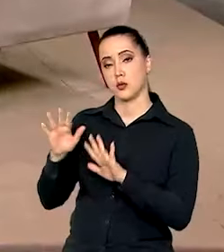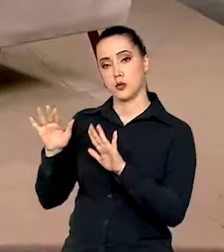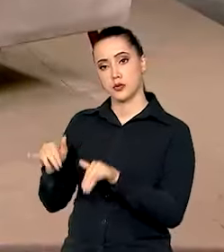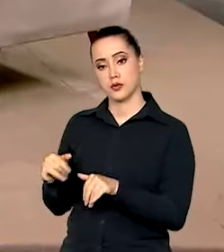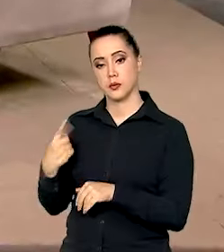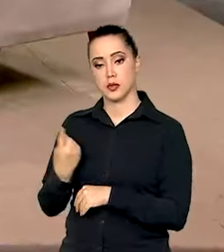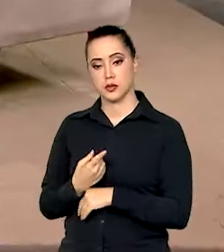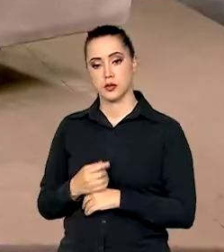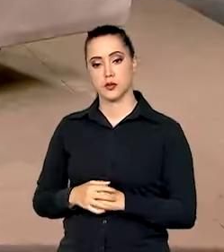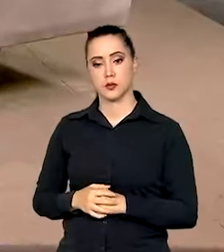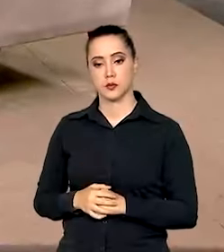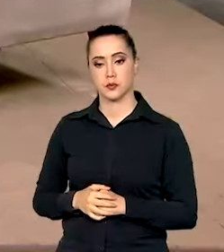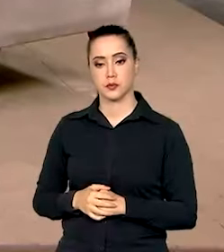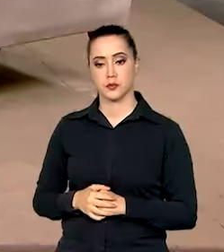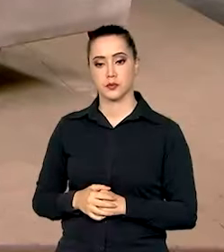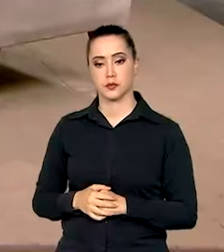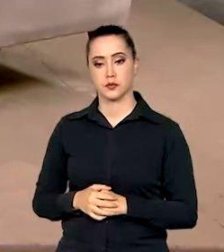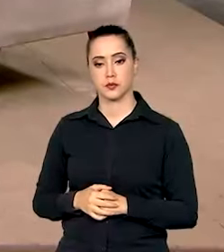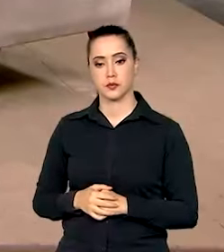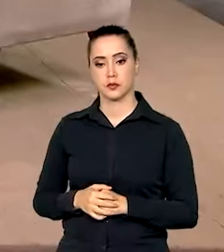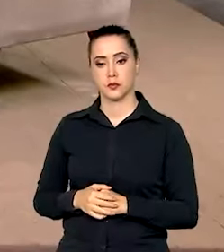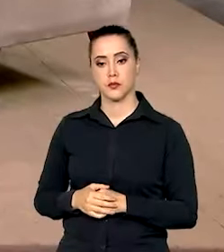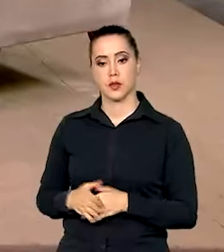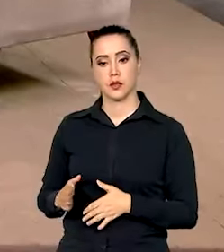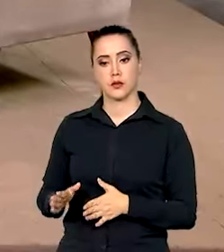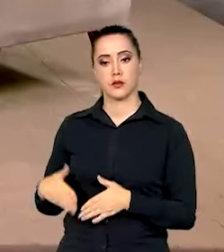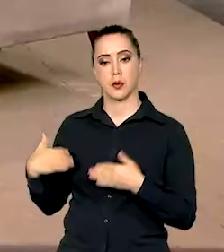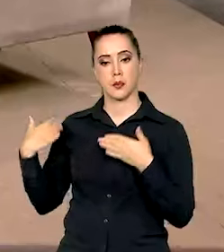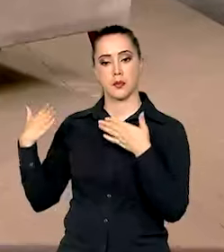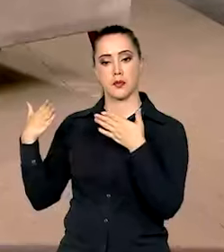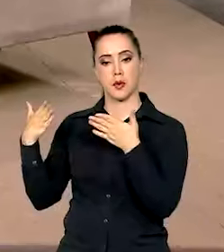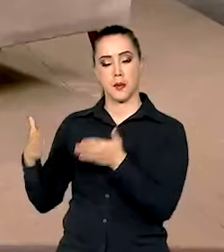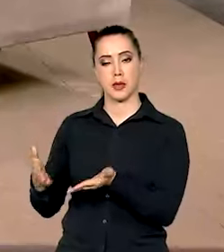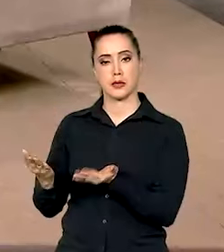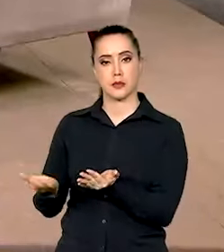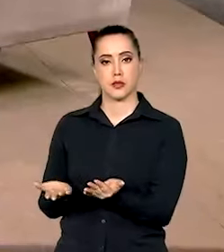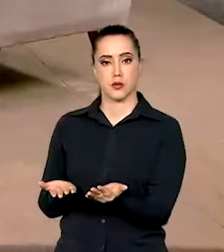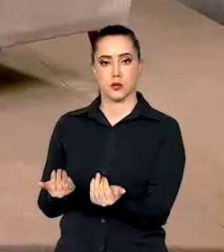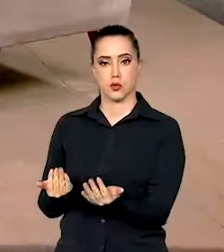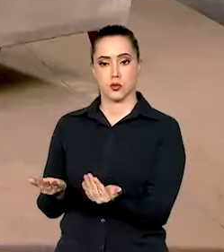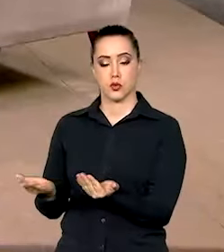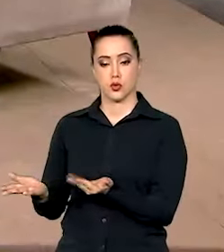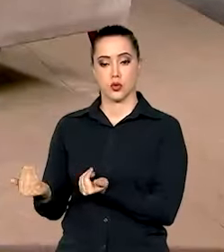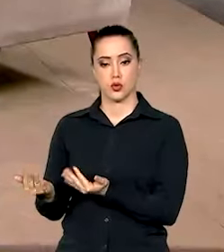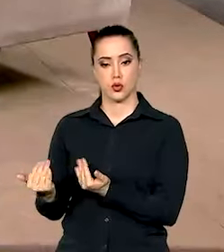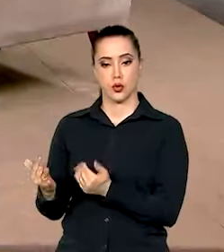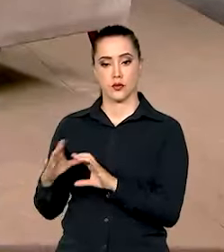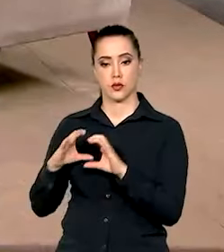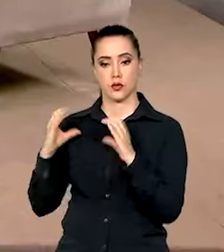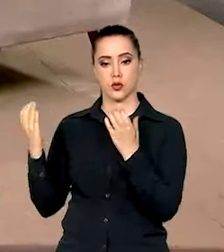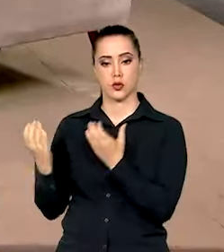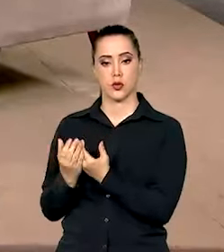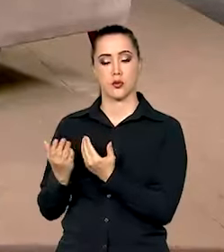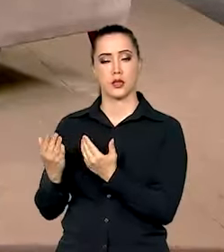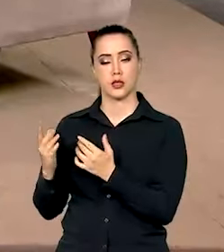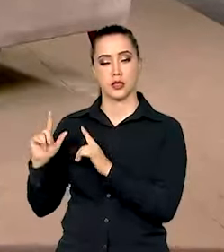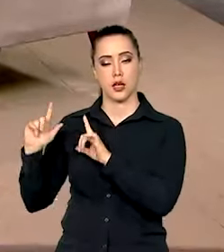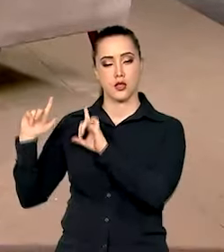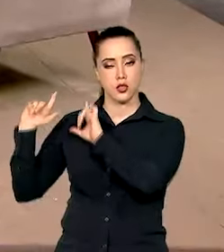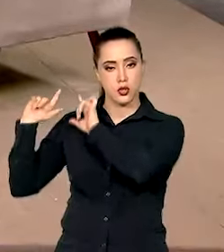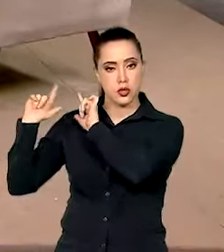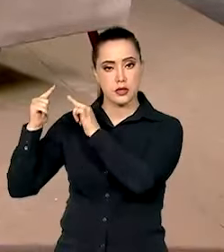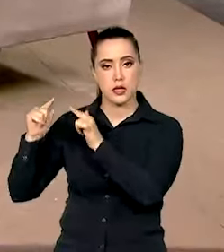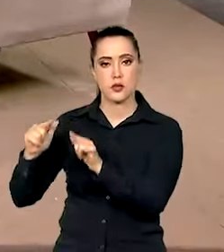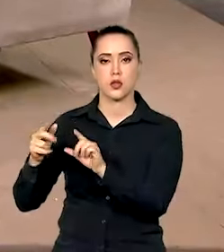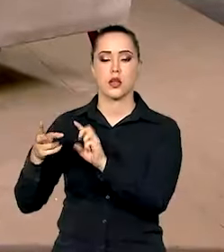encerrar, Ronald, a participação de jovens de comunidades tradicionais, indígenas, quilombolas, é um